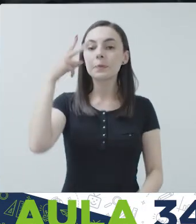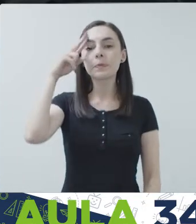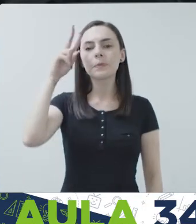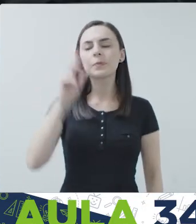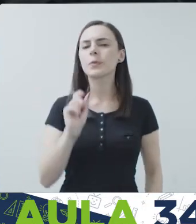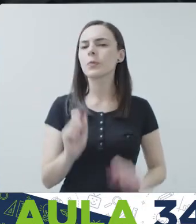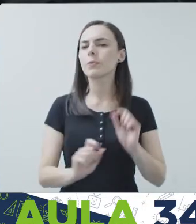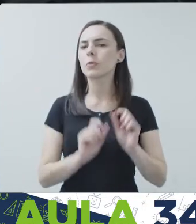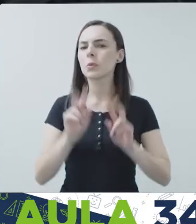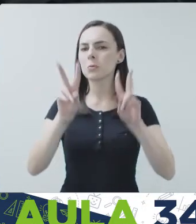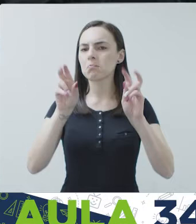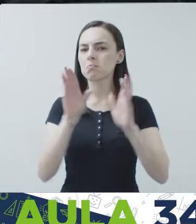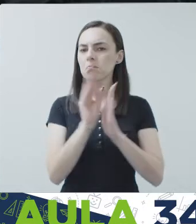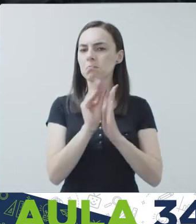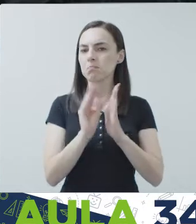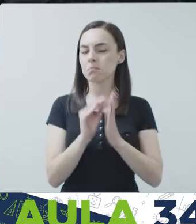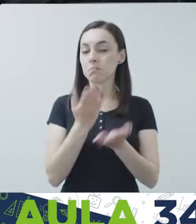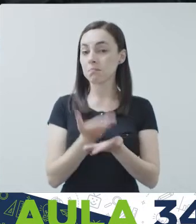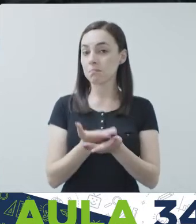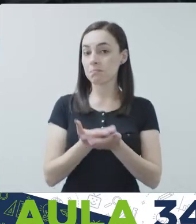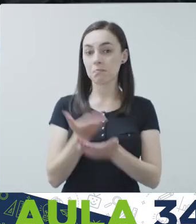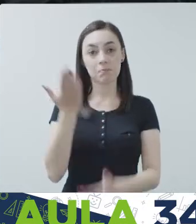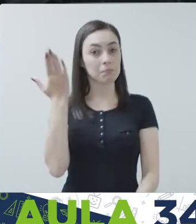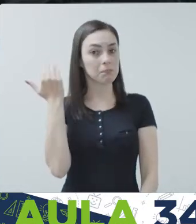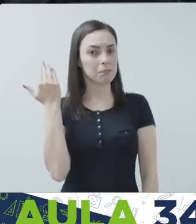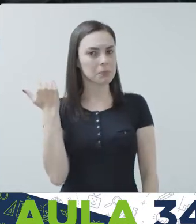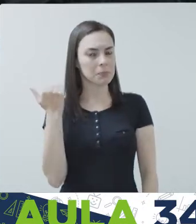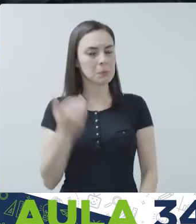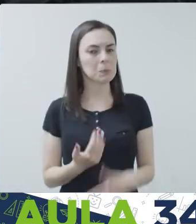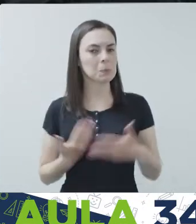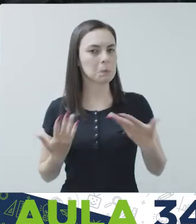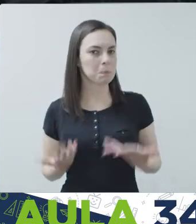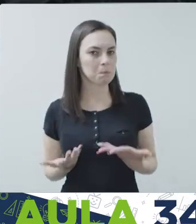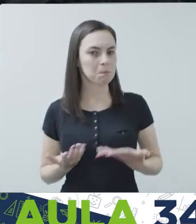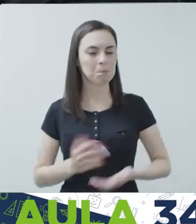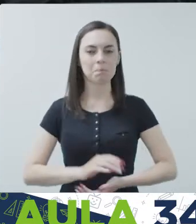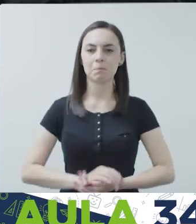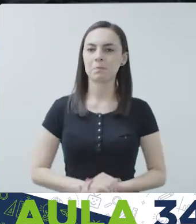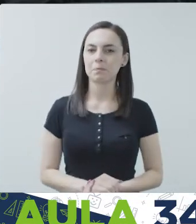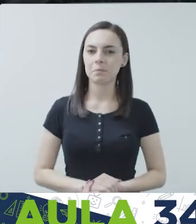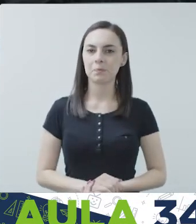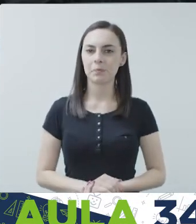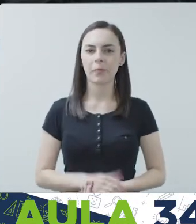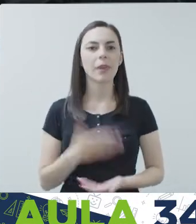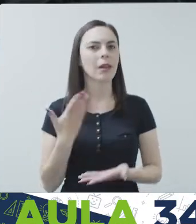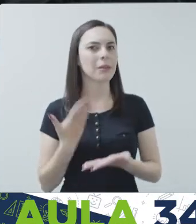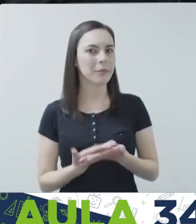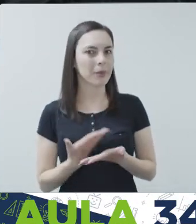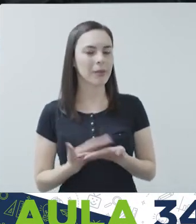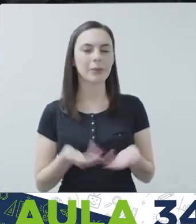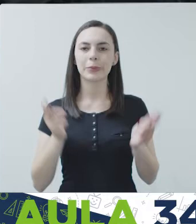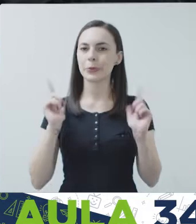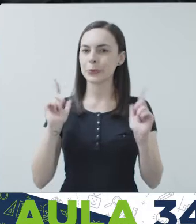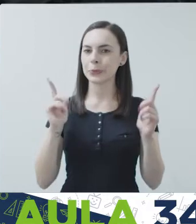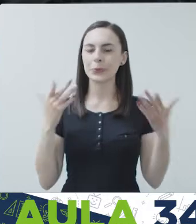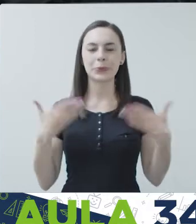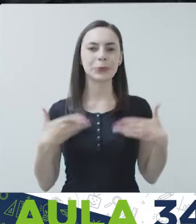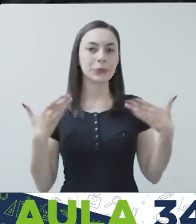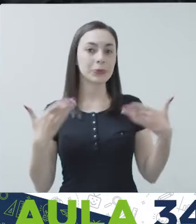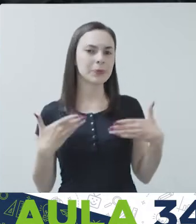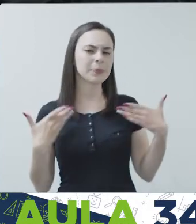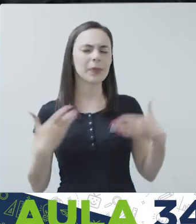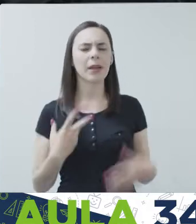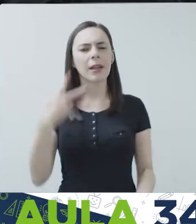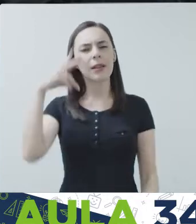que trabalhamos na aula passada, na aula anterior. Foi uma aula muito divertida. Lembram que a